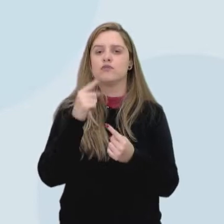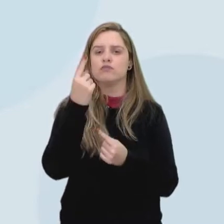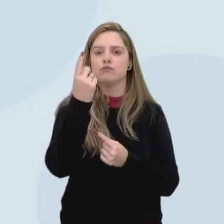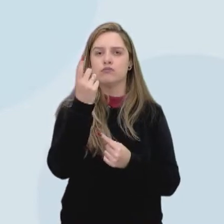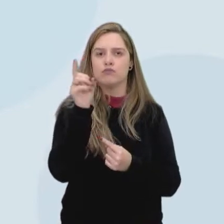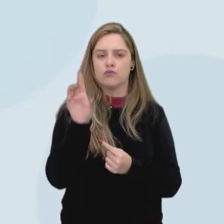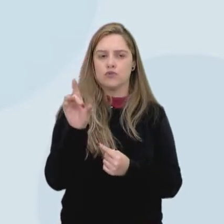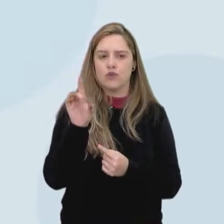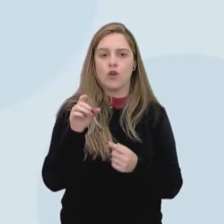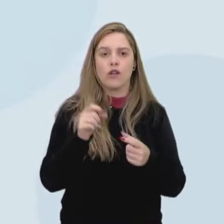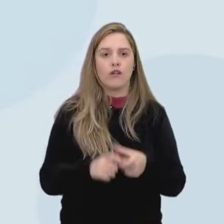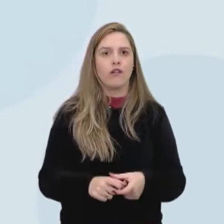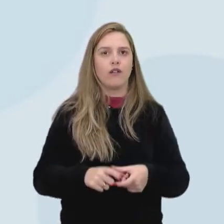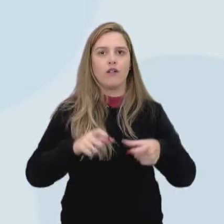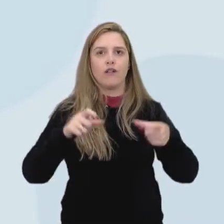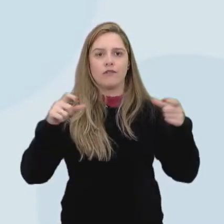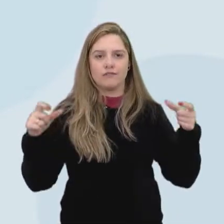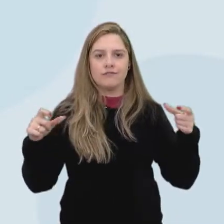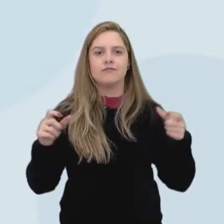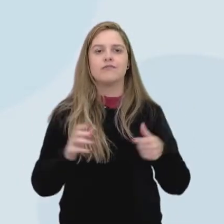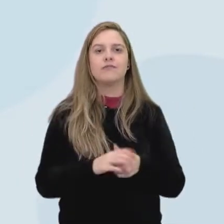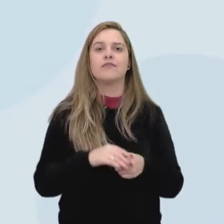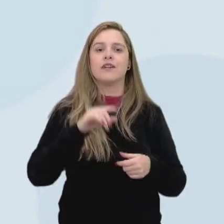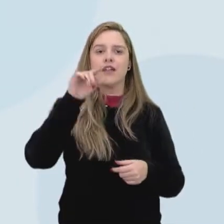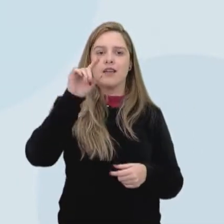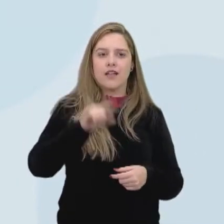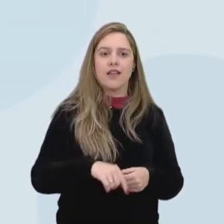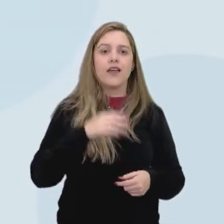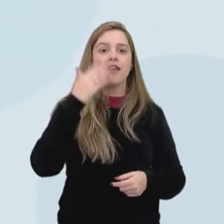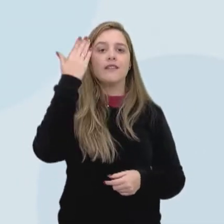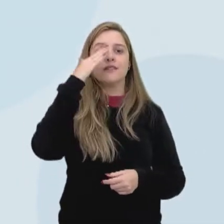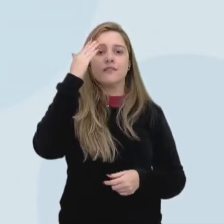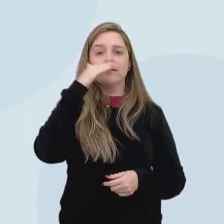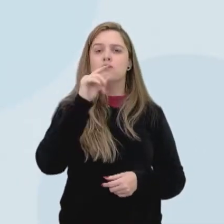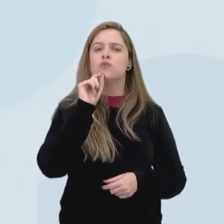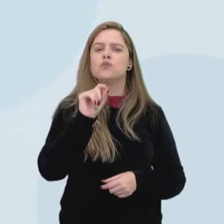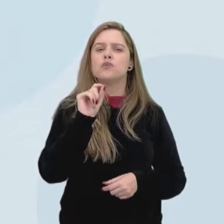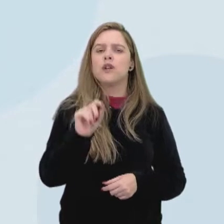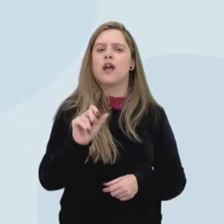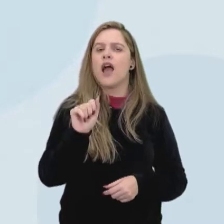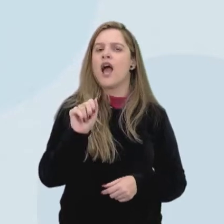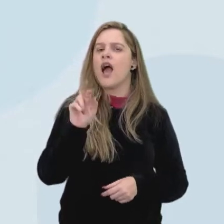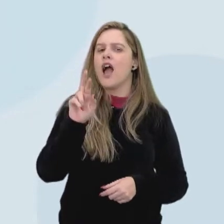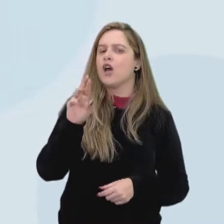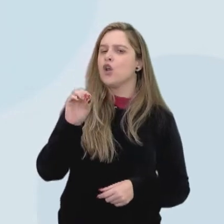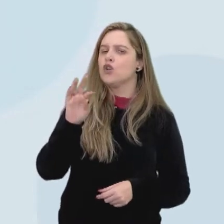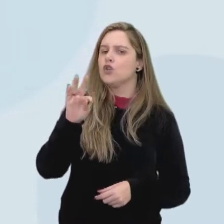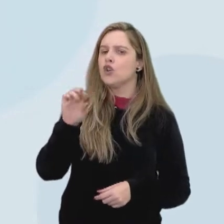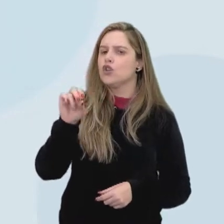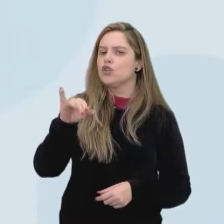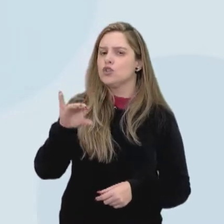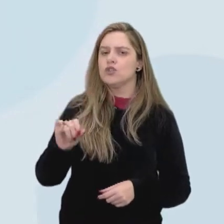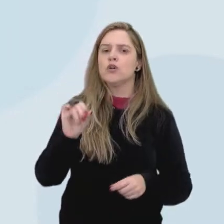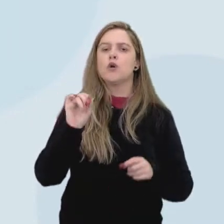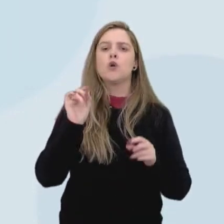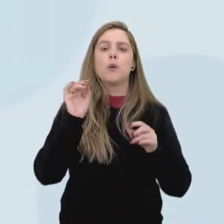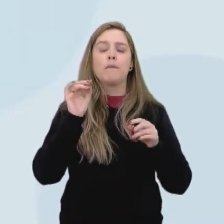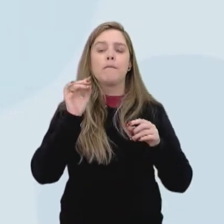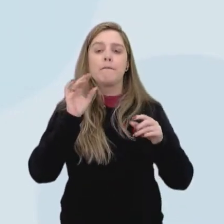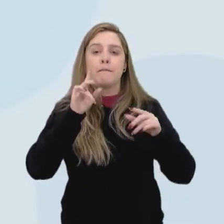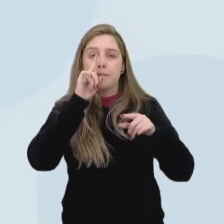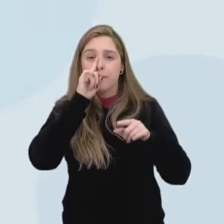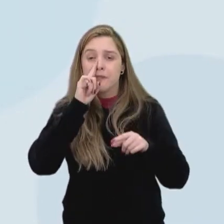meio grandão aí, mas é um objetivo só, que é entender o que são os agrotóxicos e os